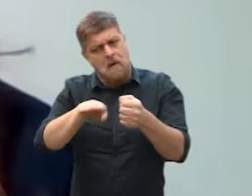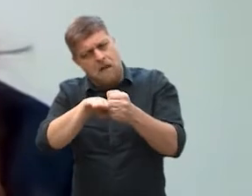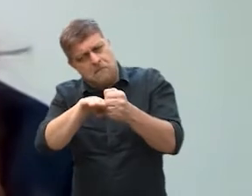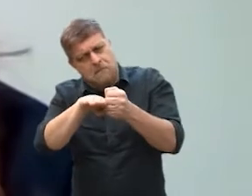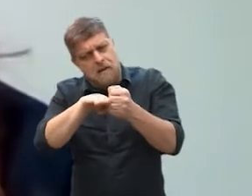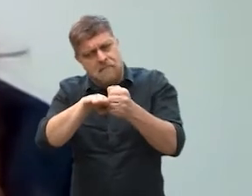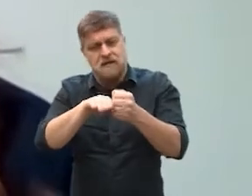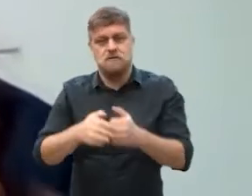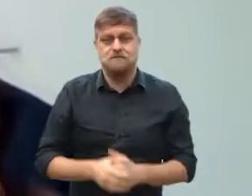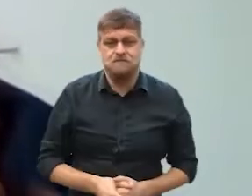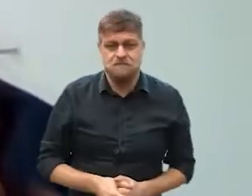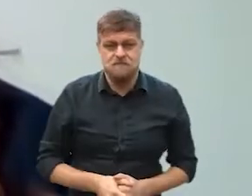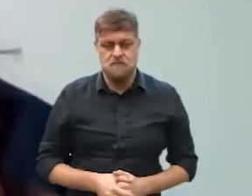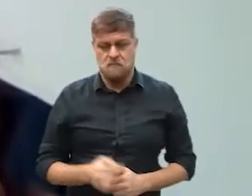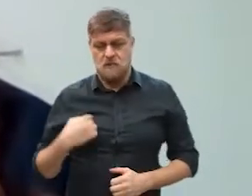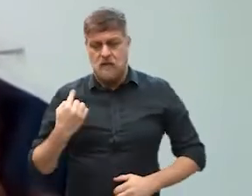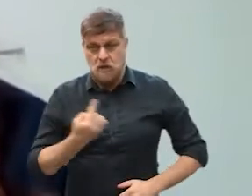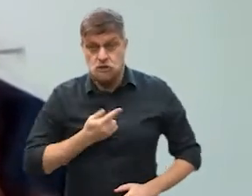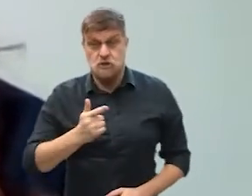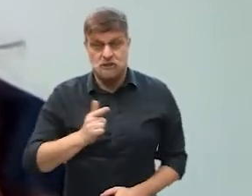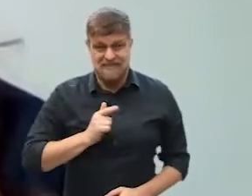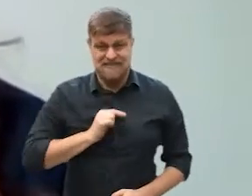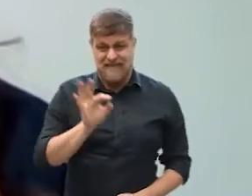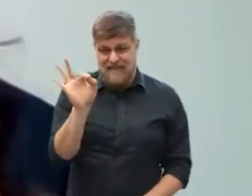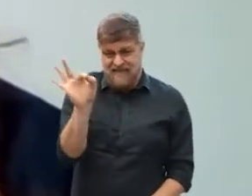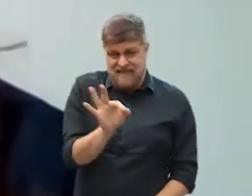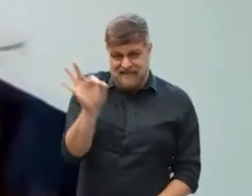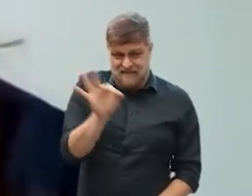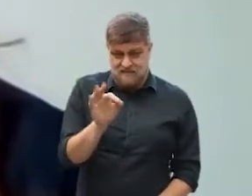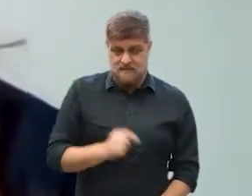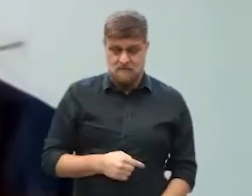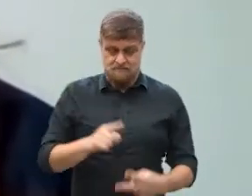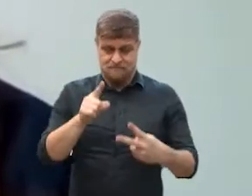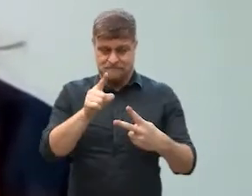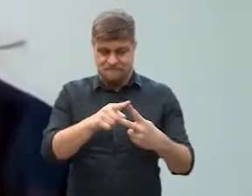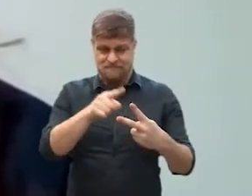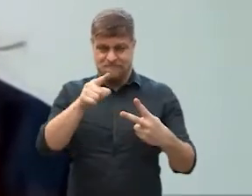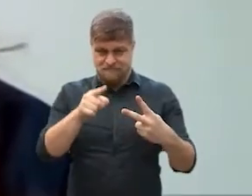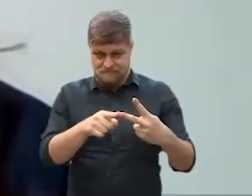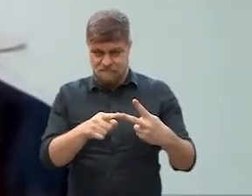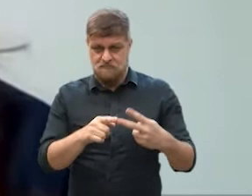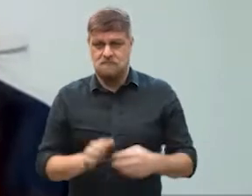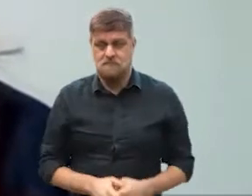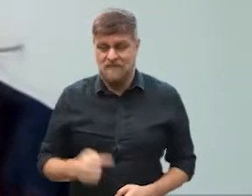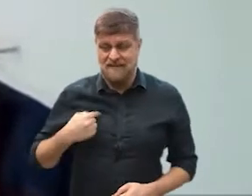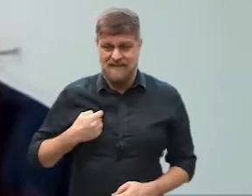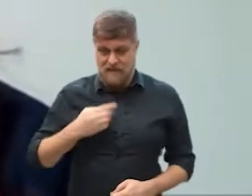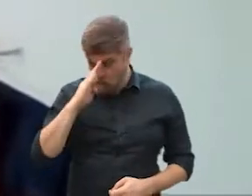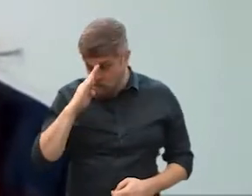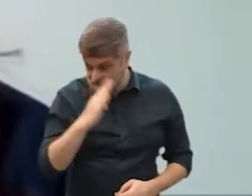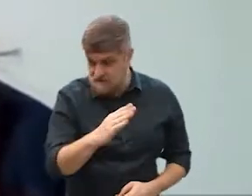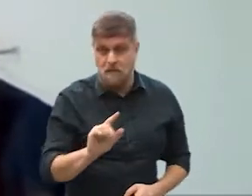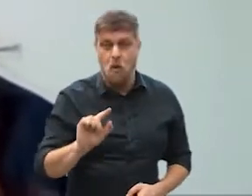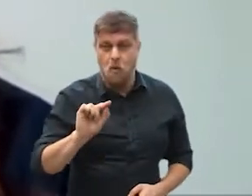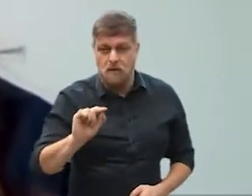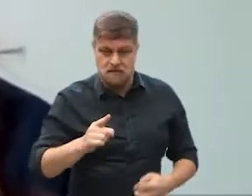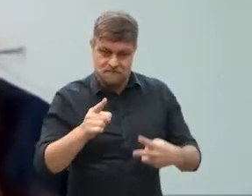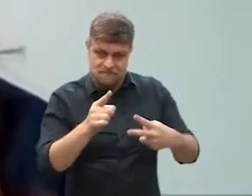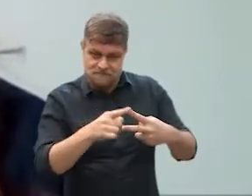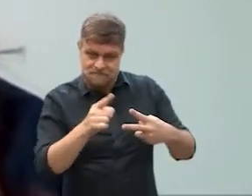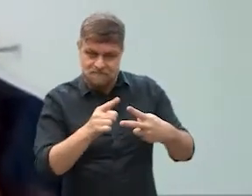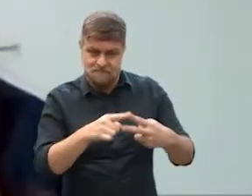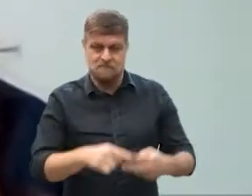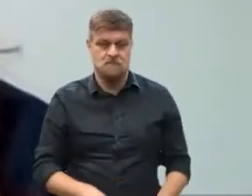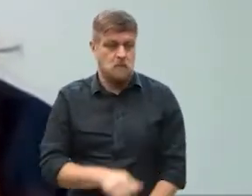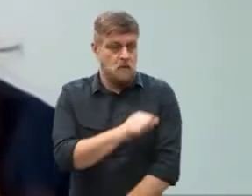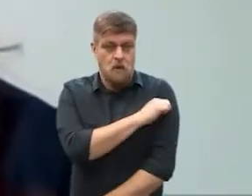média no PISA. Então, a gente tem dois índices, né? A gente tem dois pontos cruciais aí, que é onde os